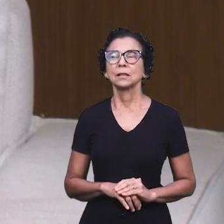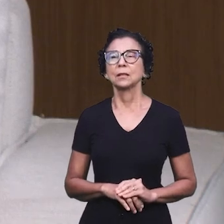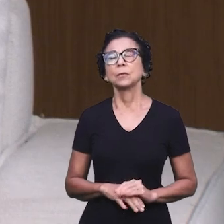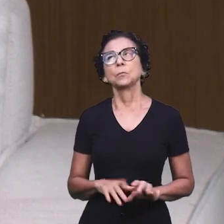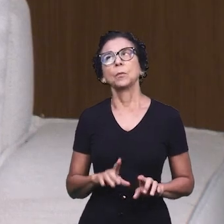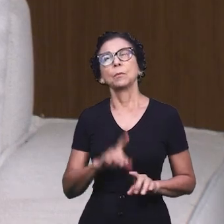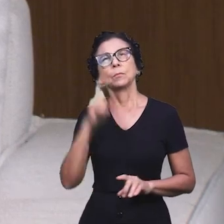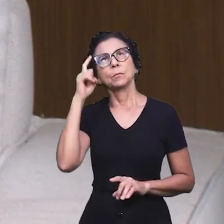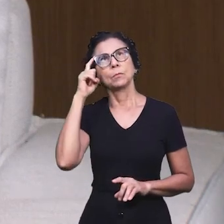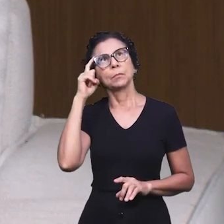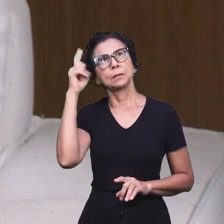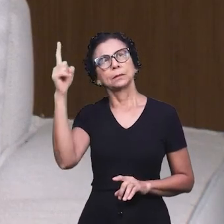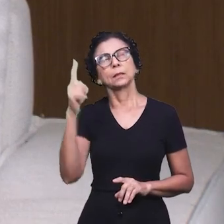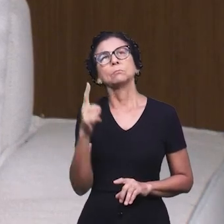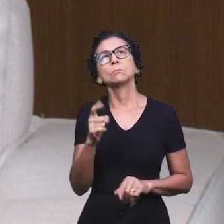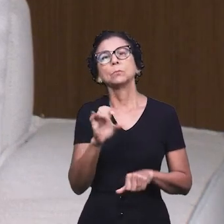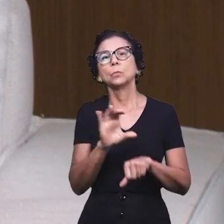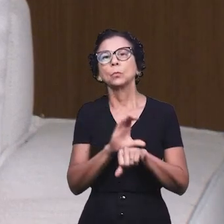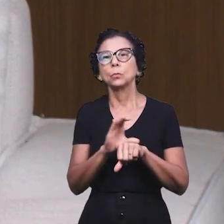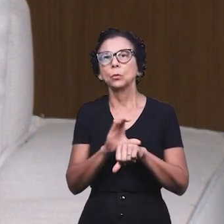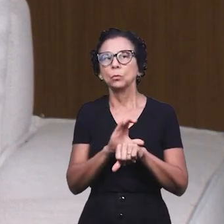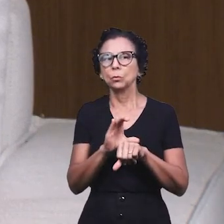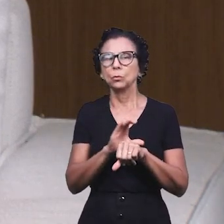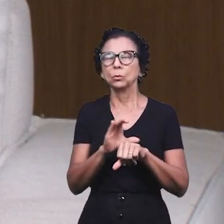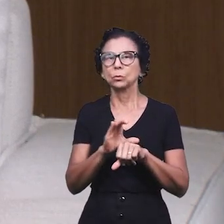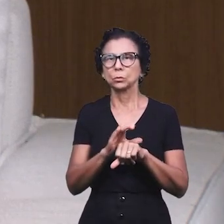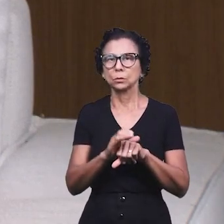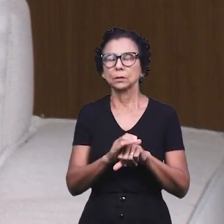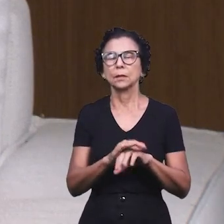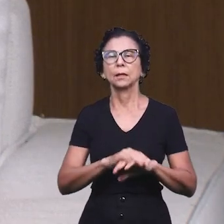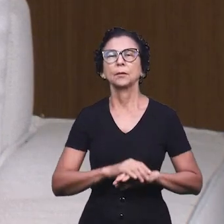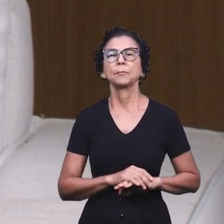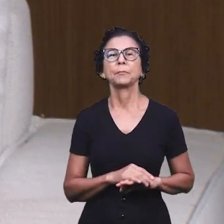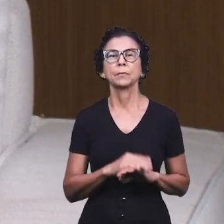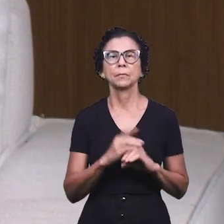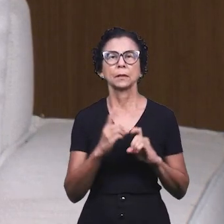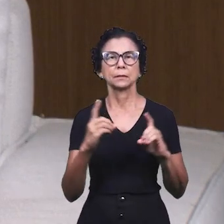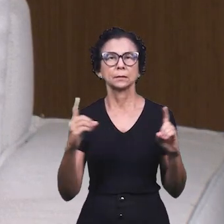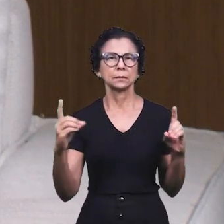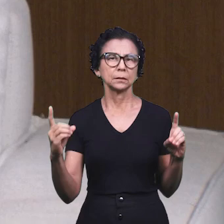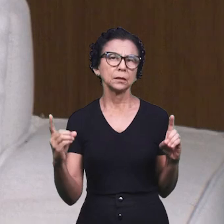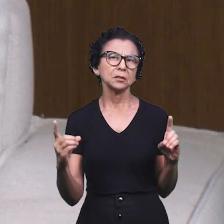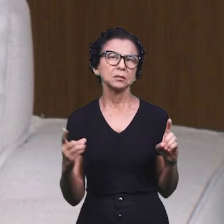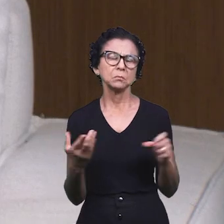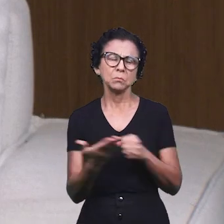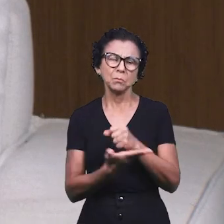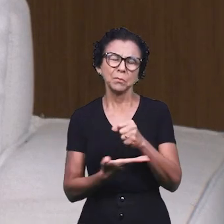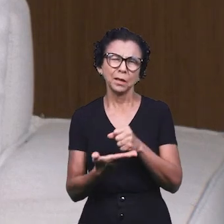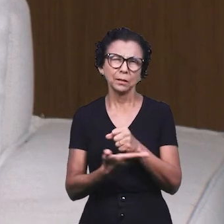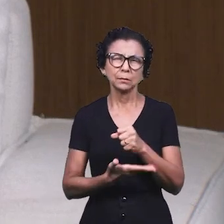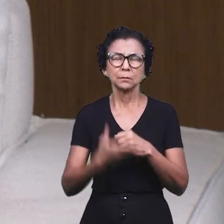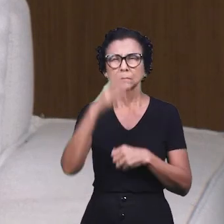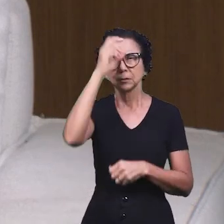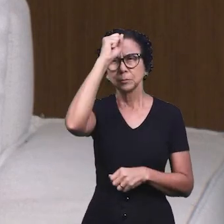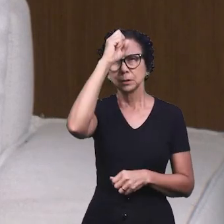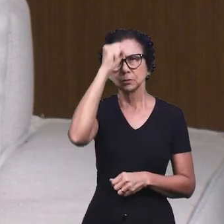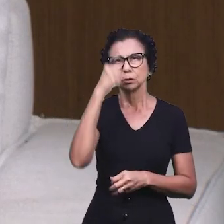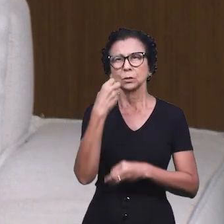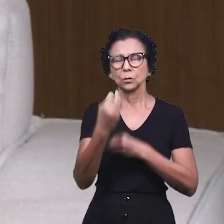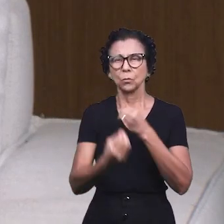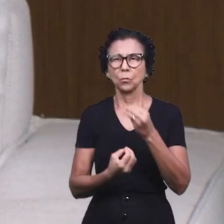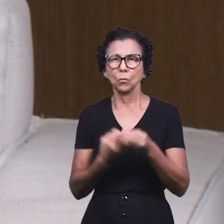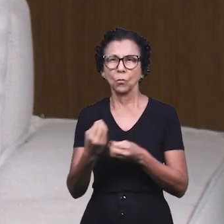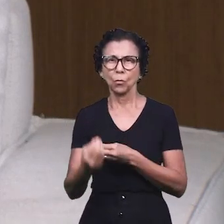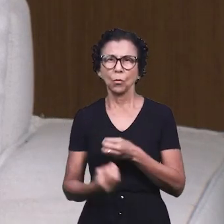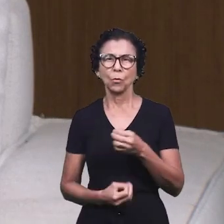você está fazendo. Você tem que ter um preparo. Fiz um curso online, aprendi o básico, a princípio,